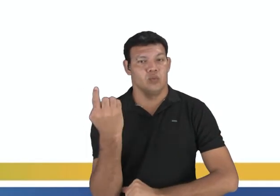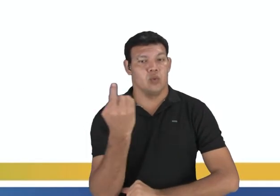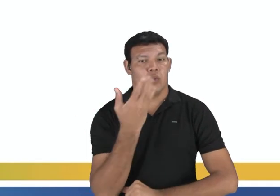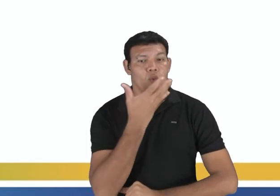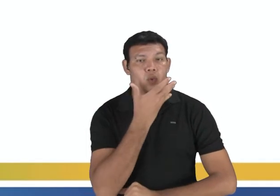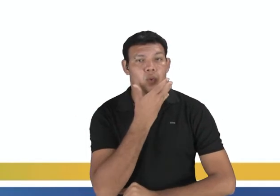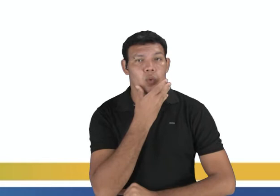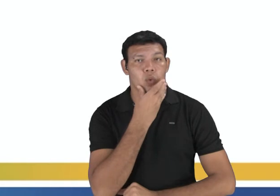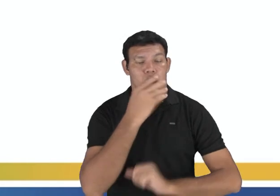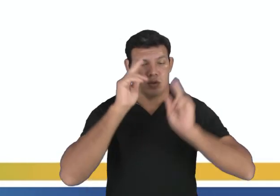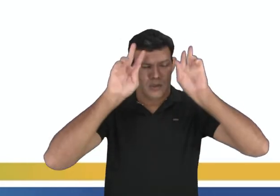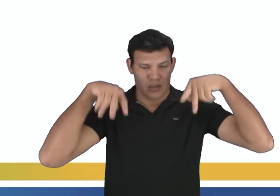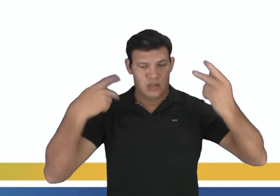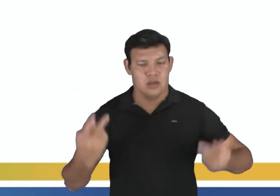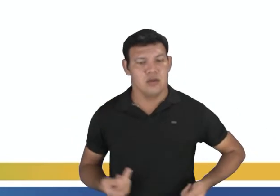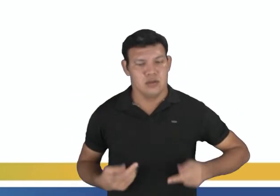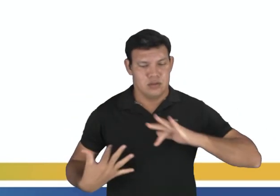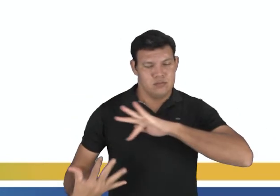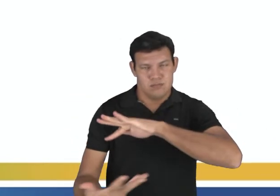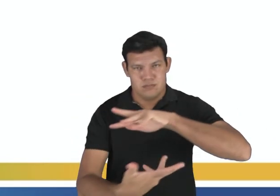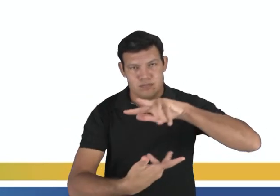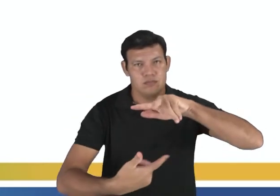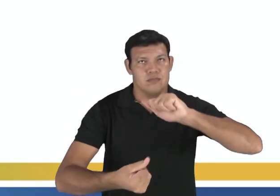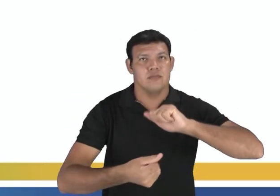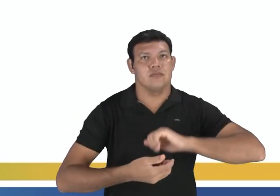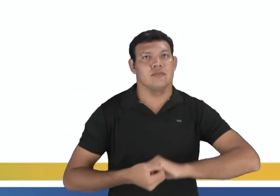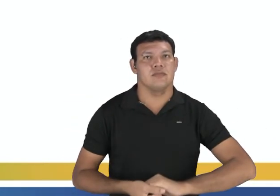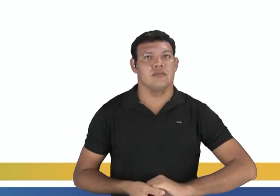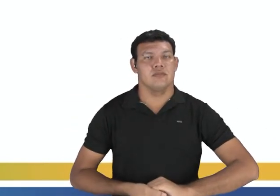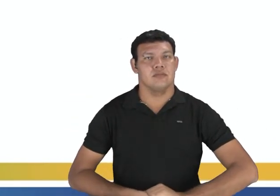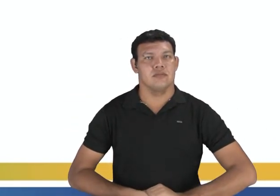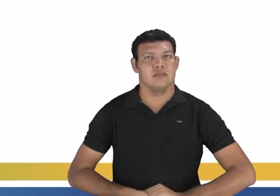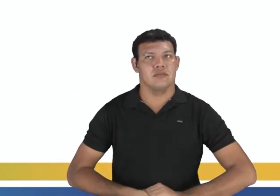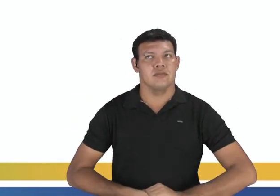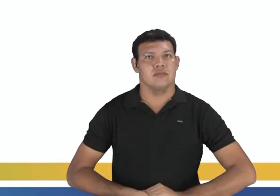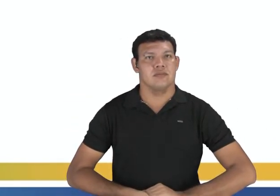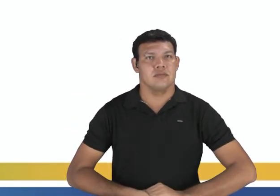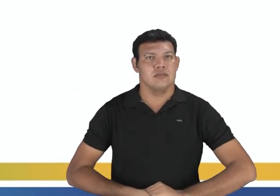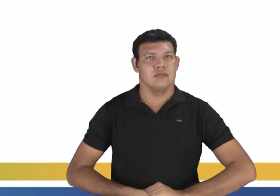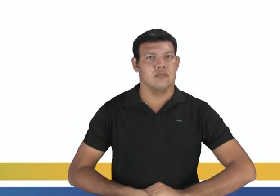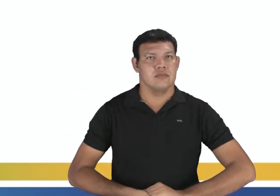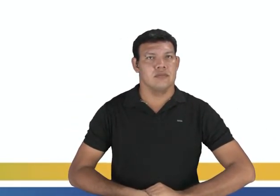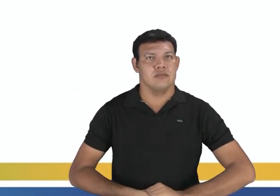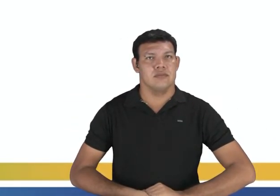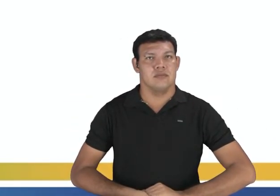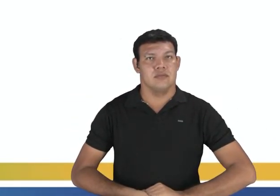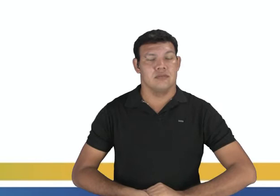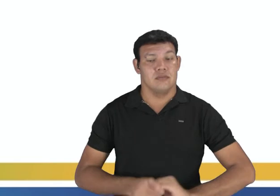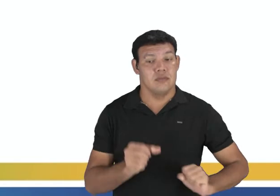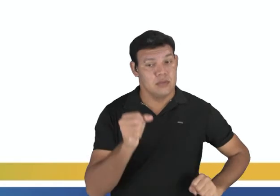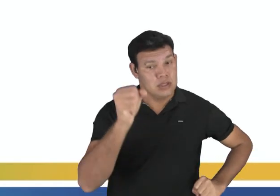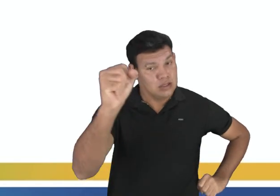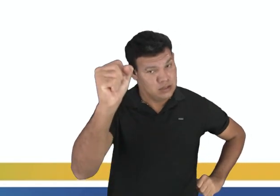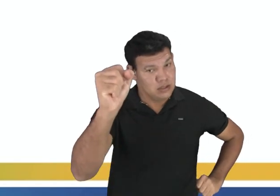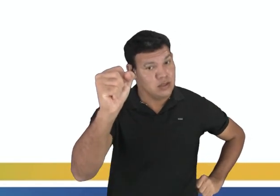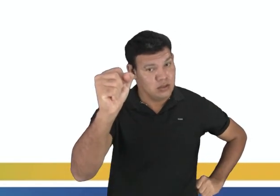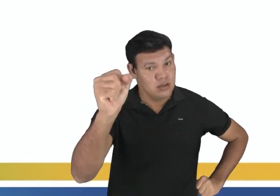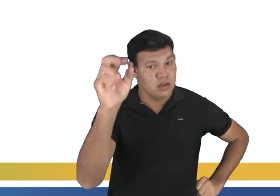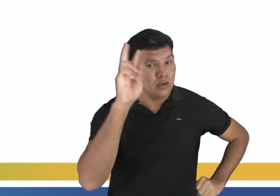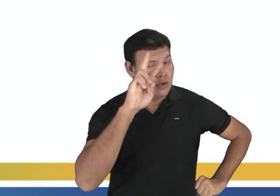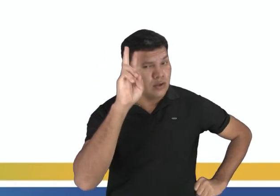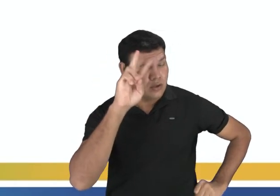The heroine of this story is the teenage daughter called Ip. A heroína da história